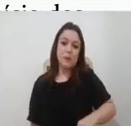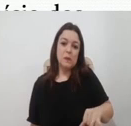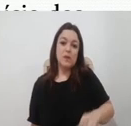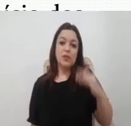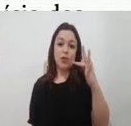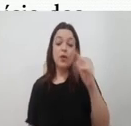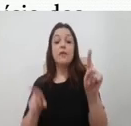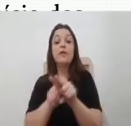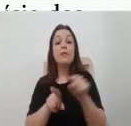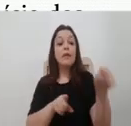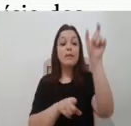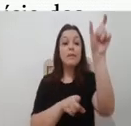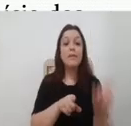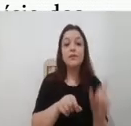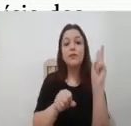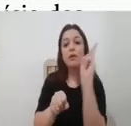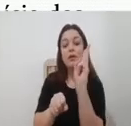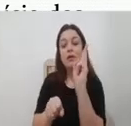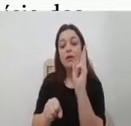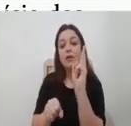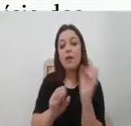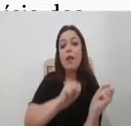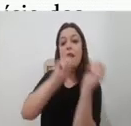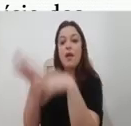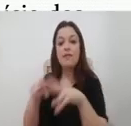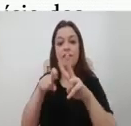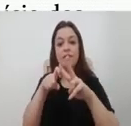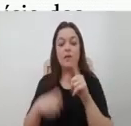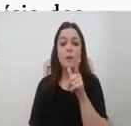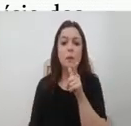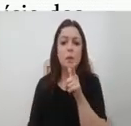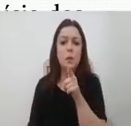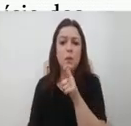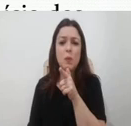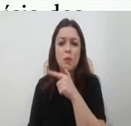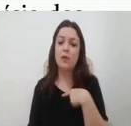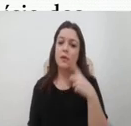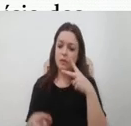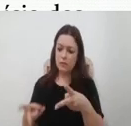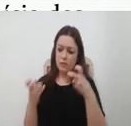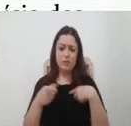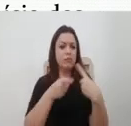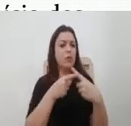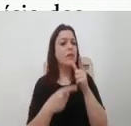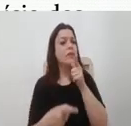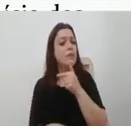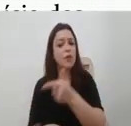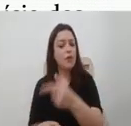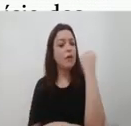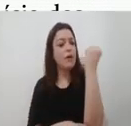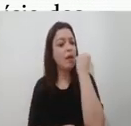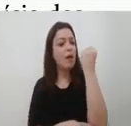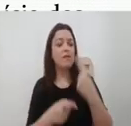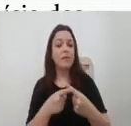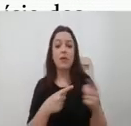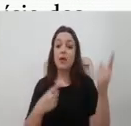atraso inexplicável entre o início dos sinais e a procura por tratamento médico, né, que foi principalmente o que me levou a considerar